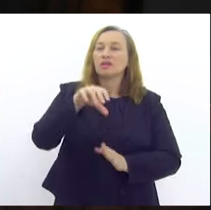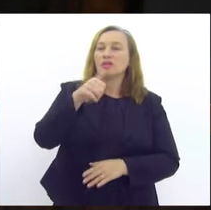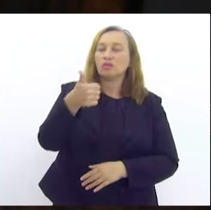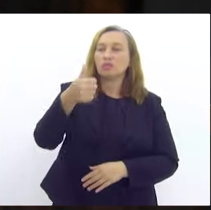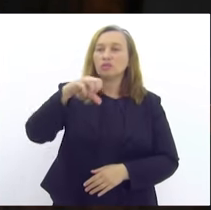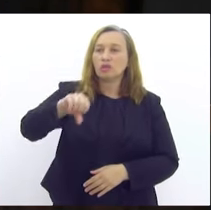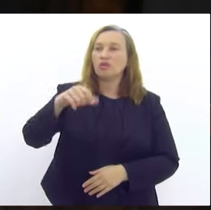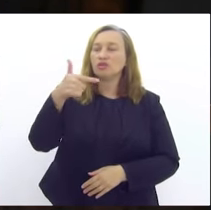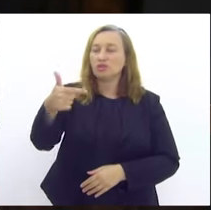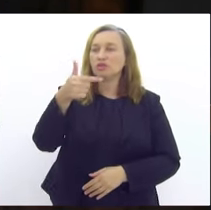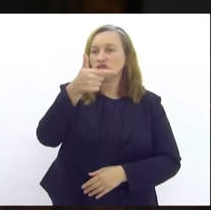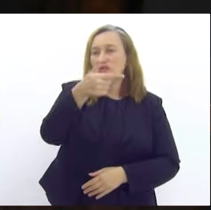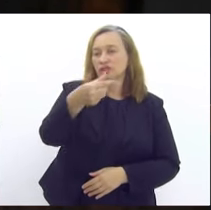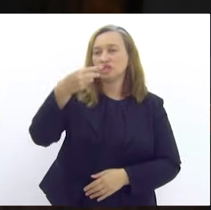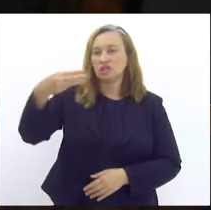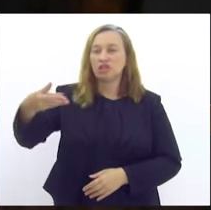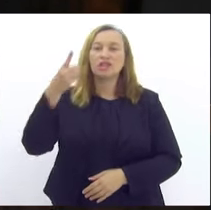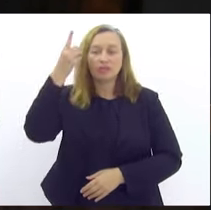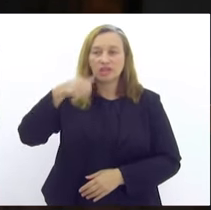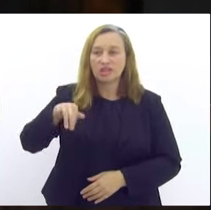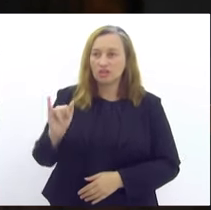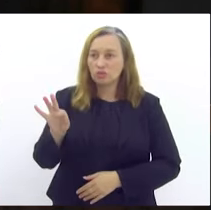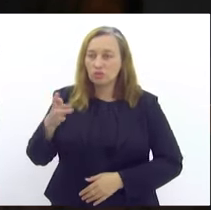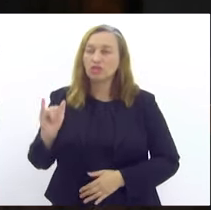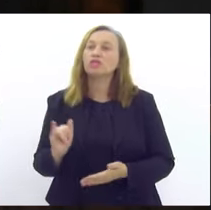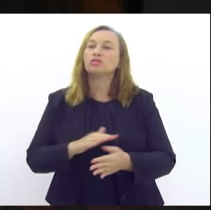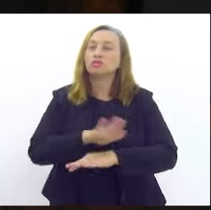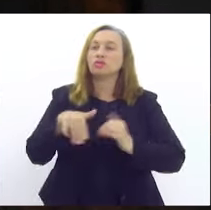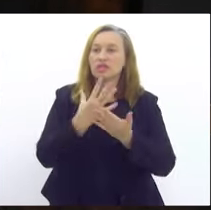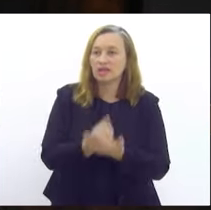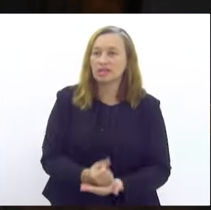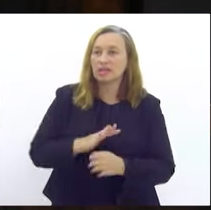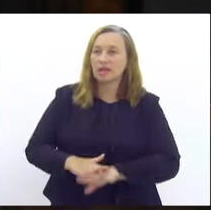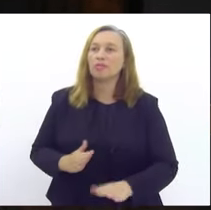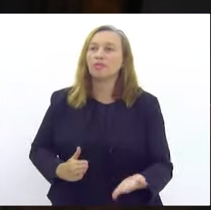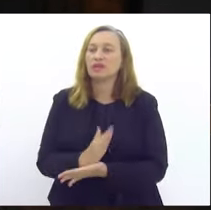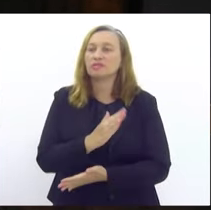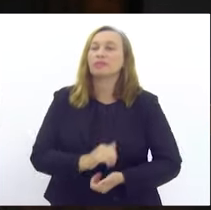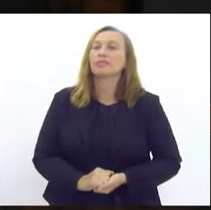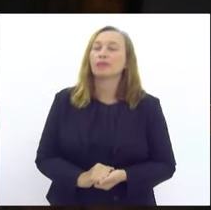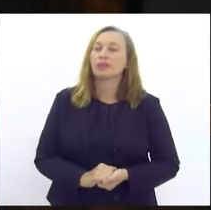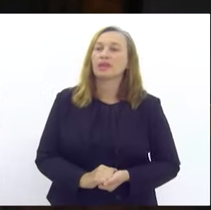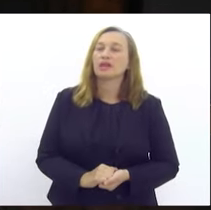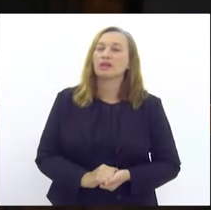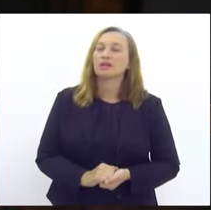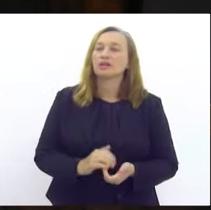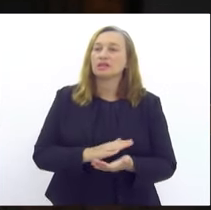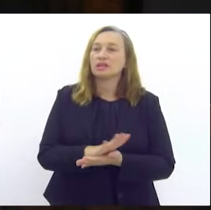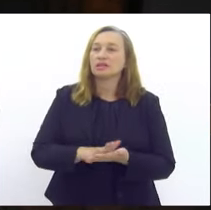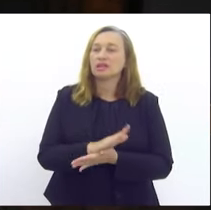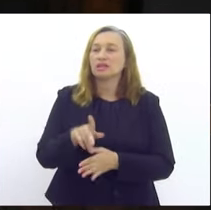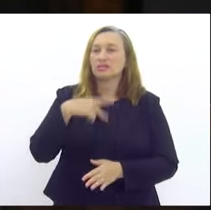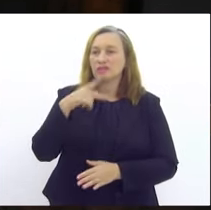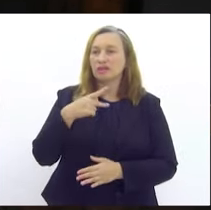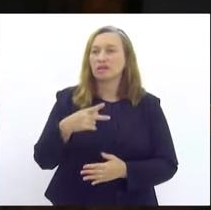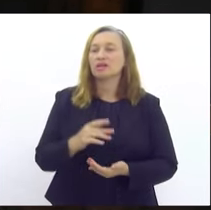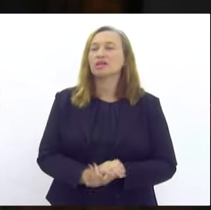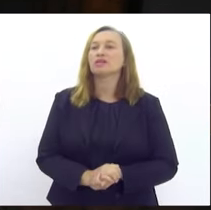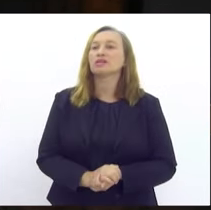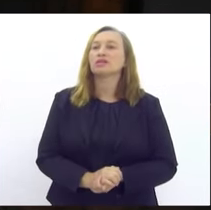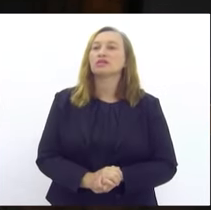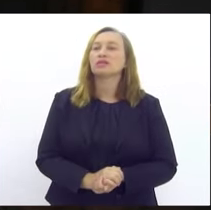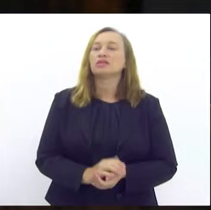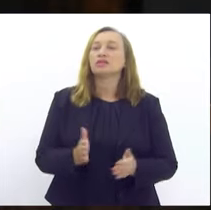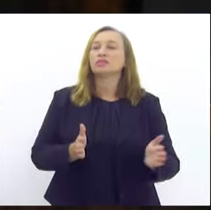192 de 23 do deputado Yuri. Senhores que aprovam, permaneçam como estão. Aprovado. Nada mais a tratar, passa-se